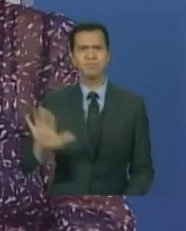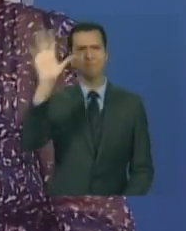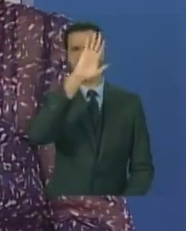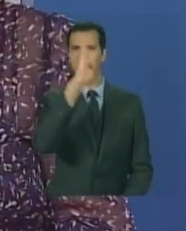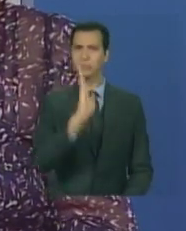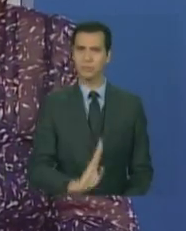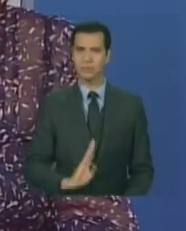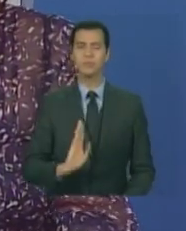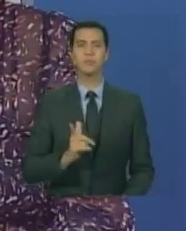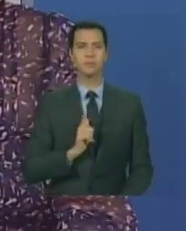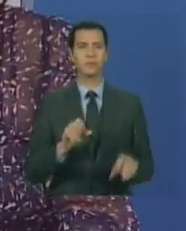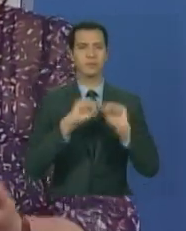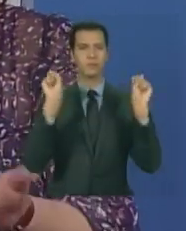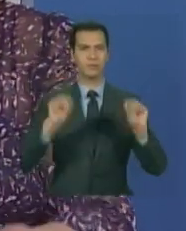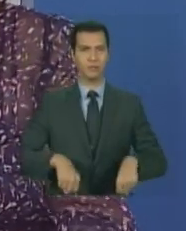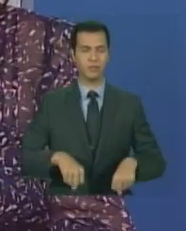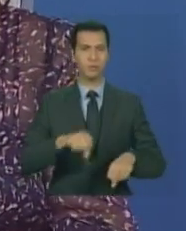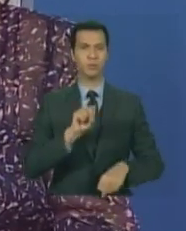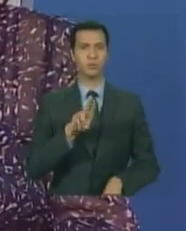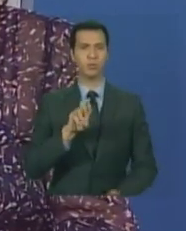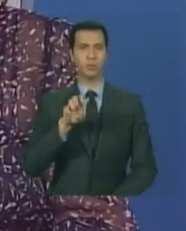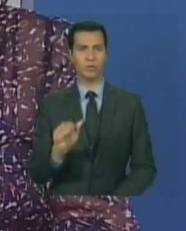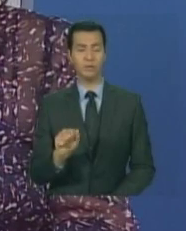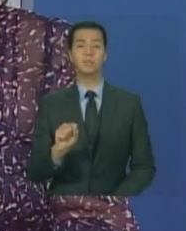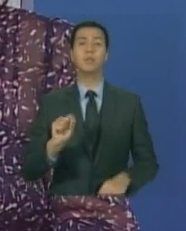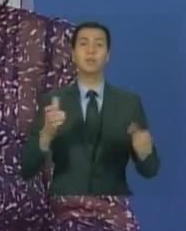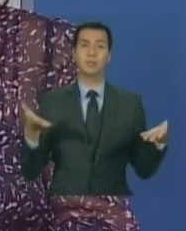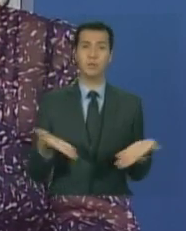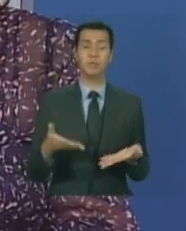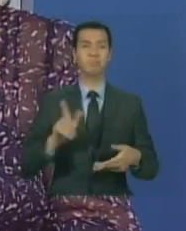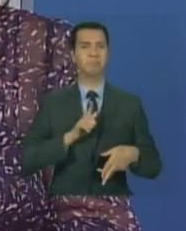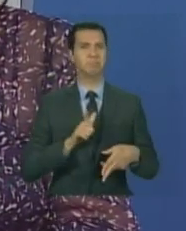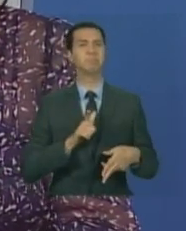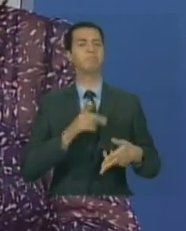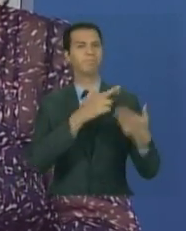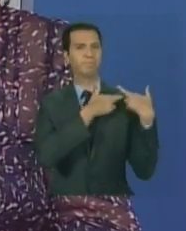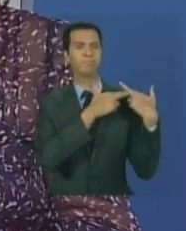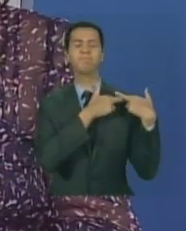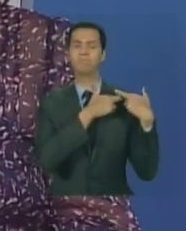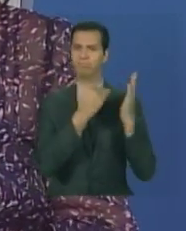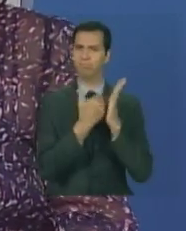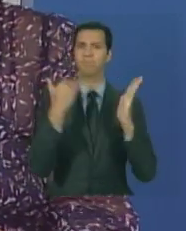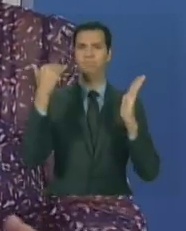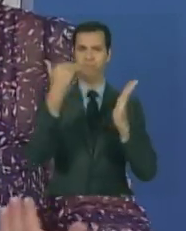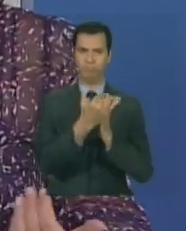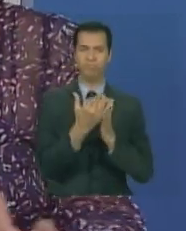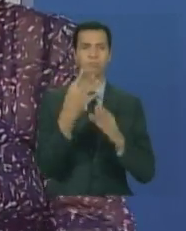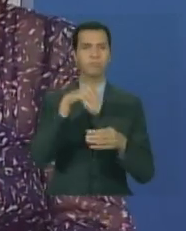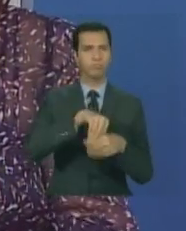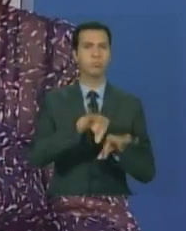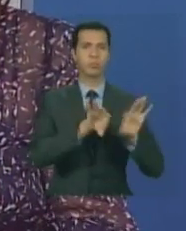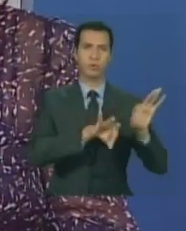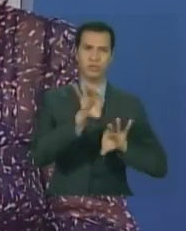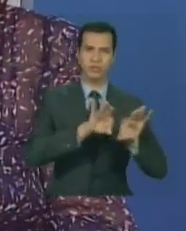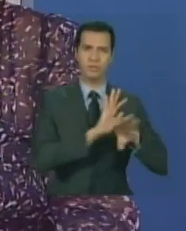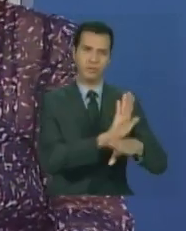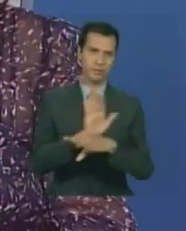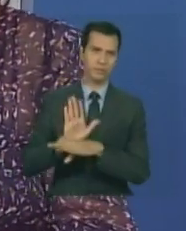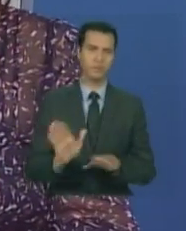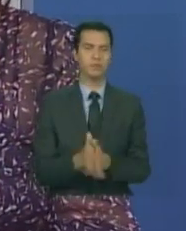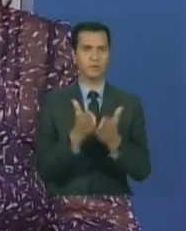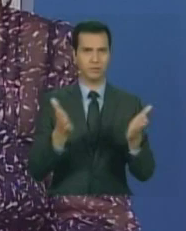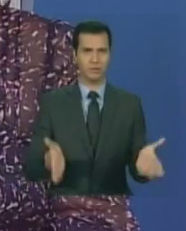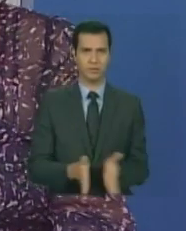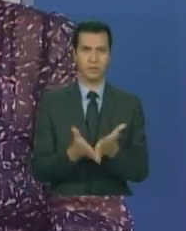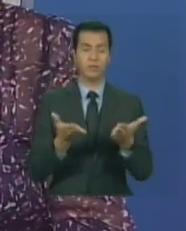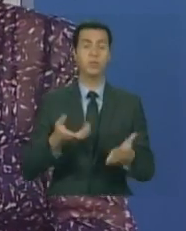Único, engaja e tem uma responsabilidade muito grande nesse plano, né? Então, as nossas